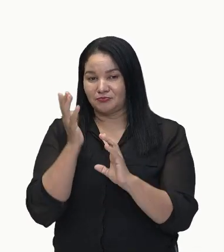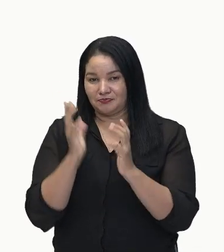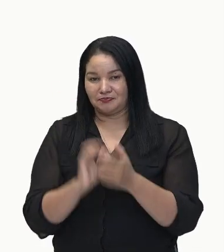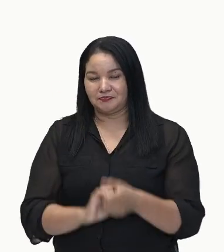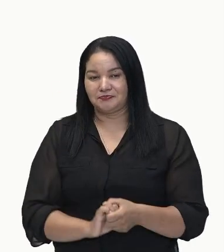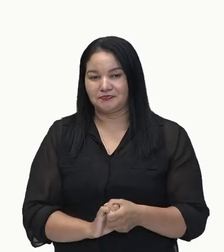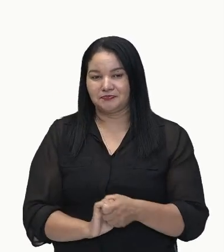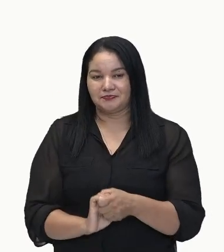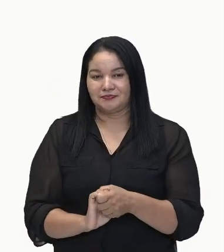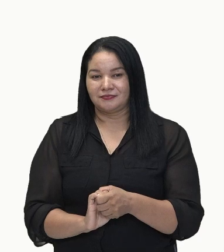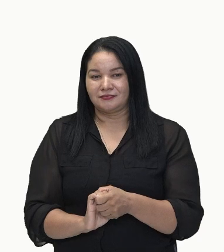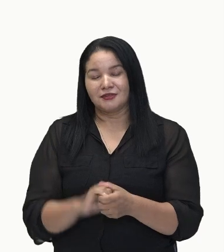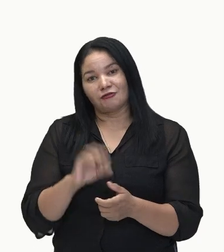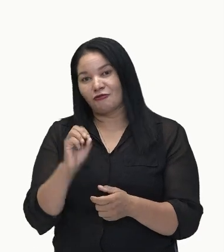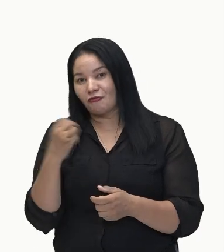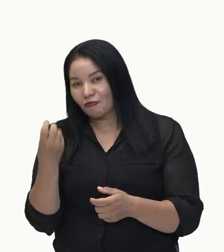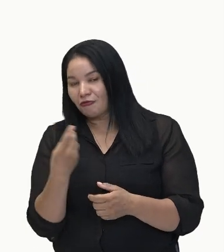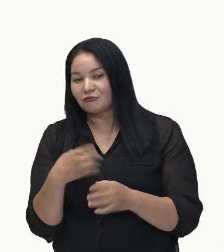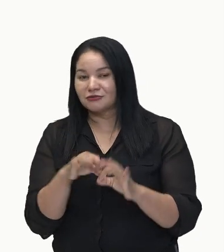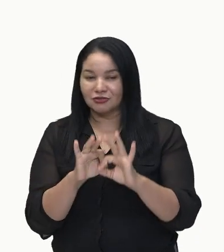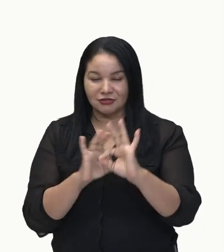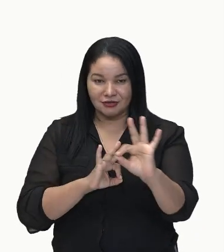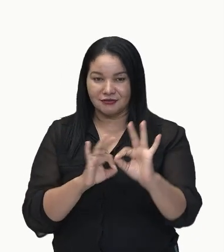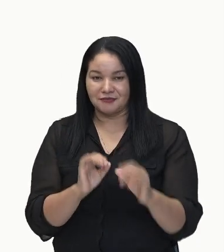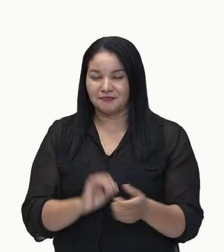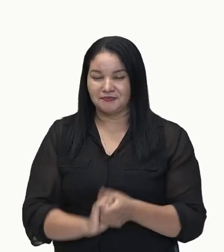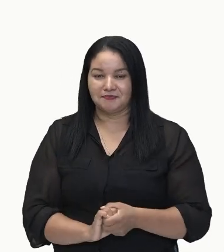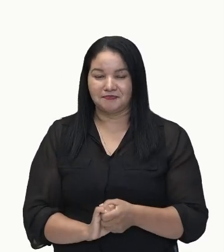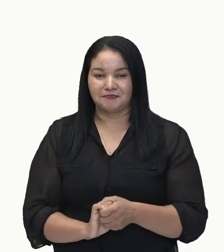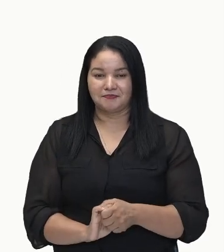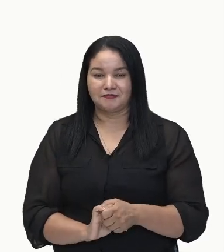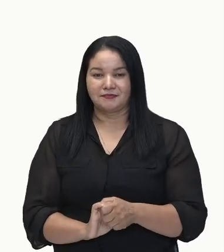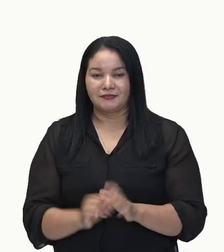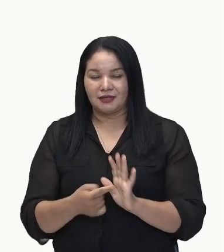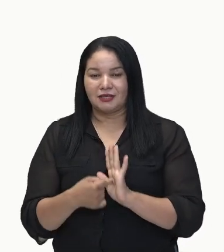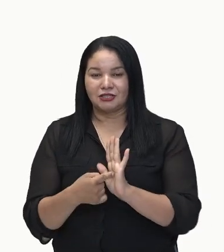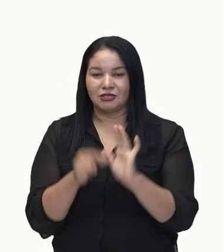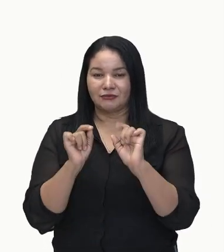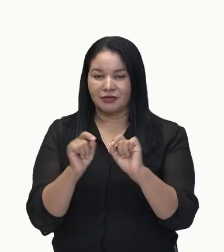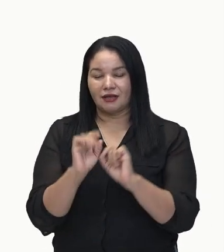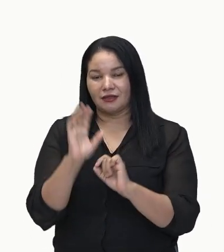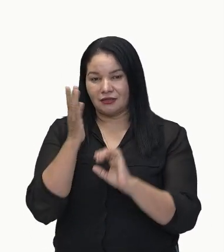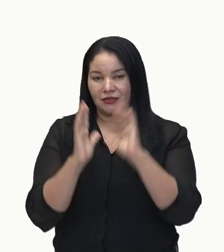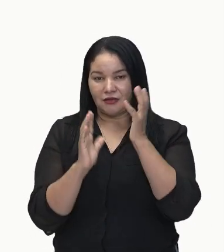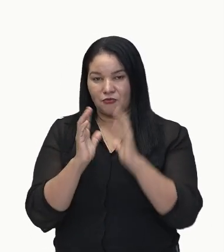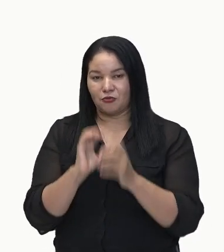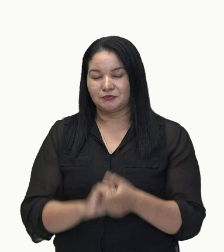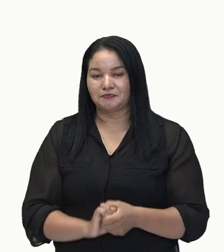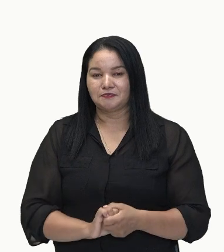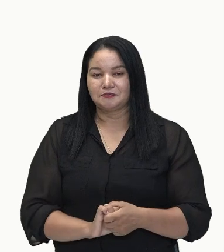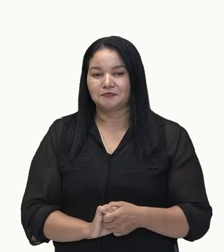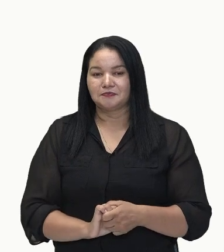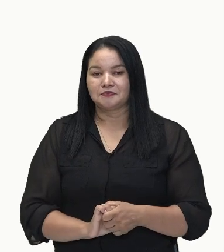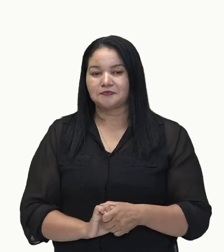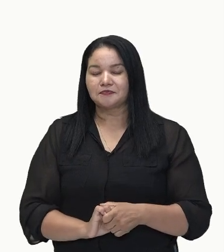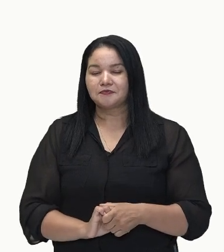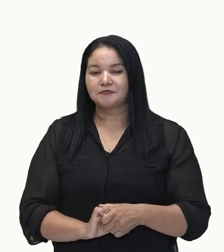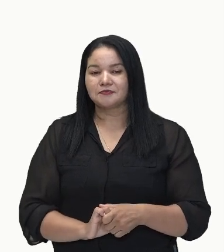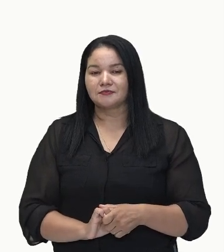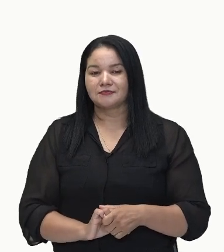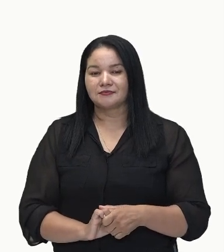aqui, ou distância, tá? Nesse caso ele está indicando tempo. Então também vai indicar